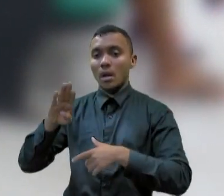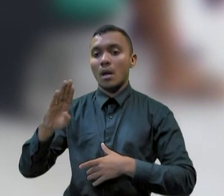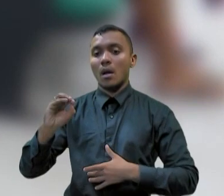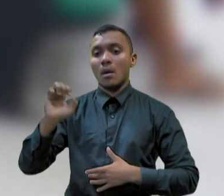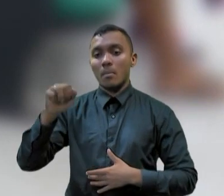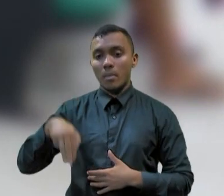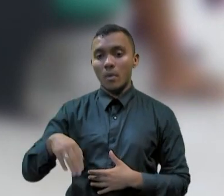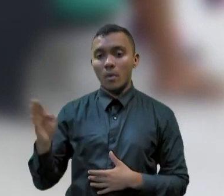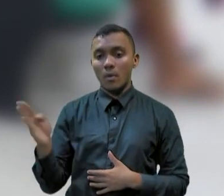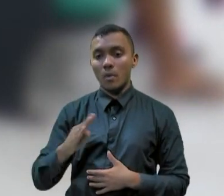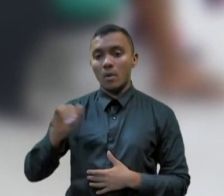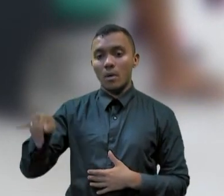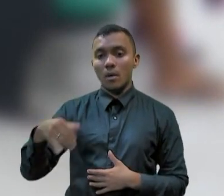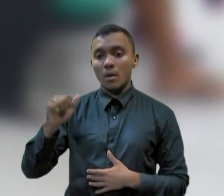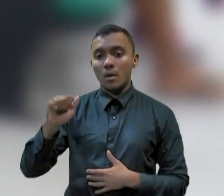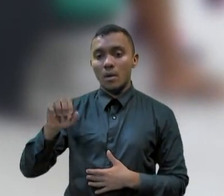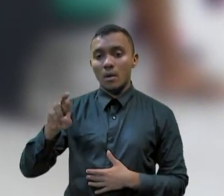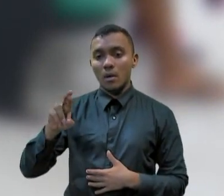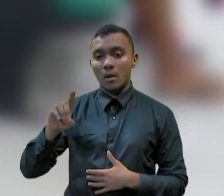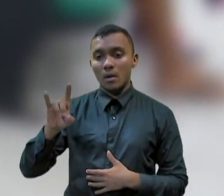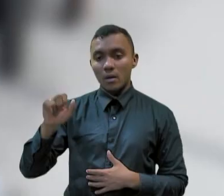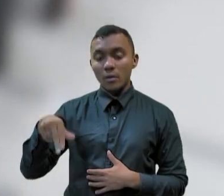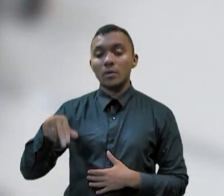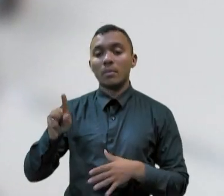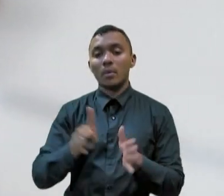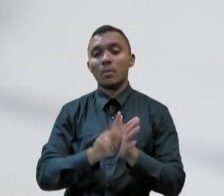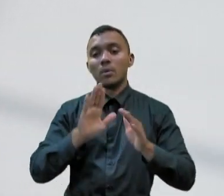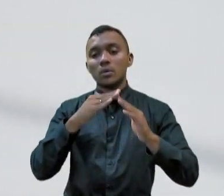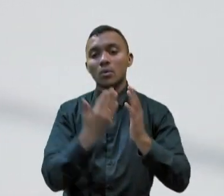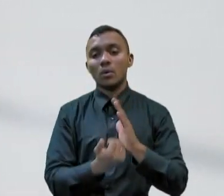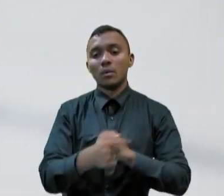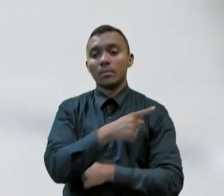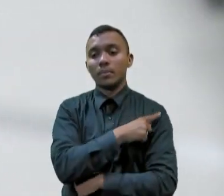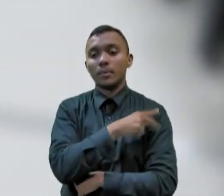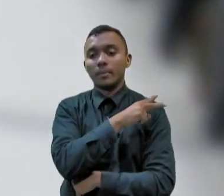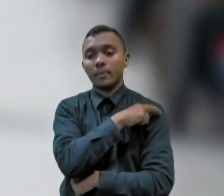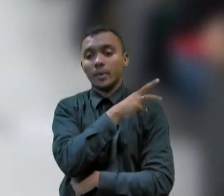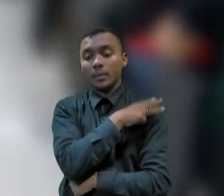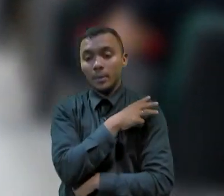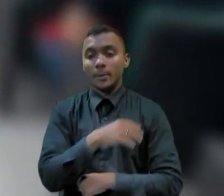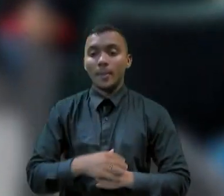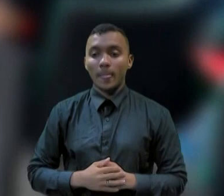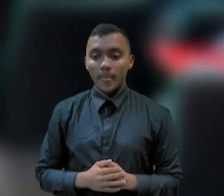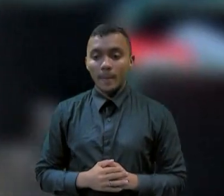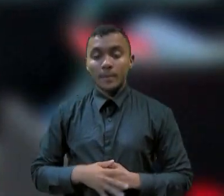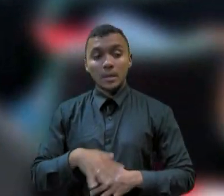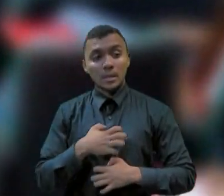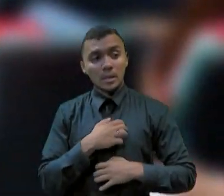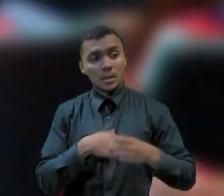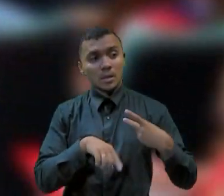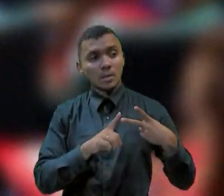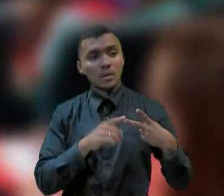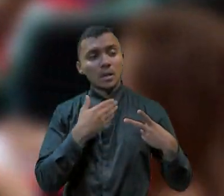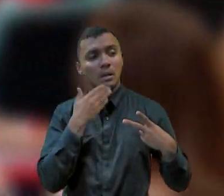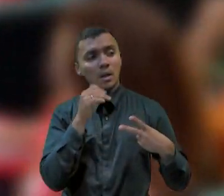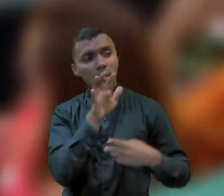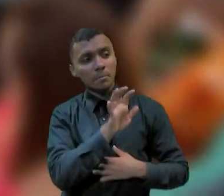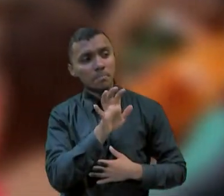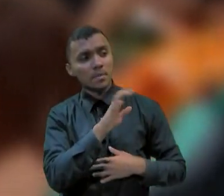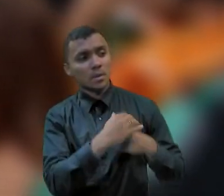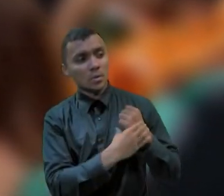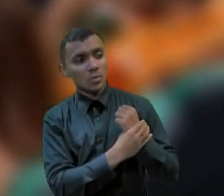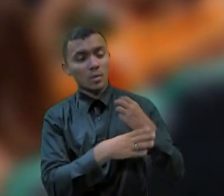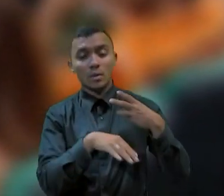perspectiva de estudantes de escolas públicas do ensino médio, vitimização, percepções sobre segurança e